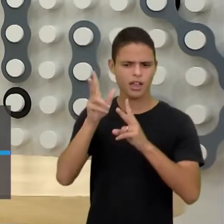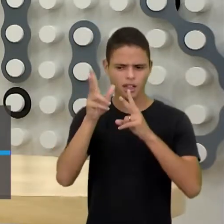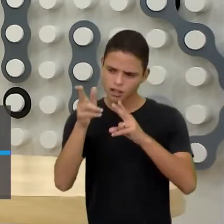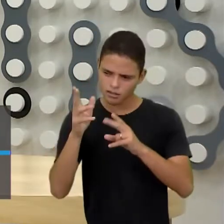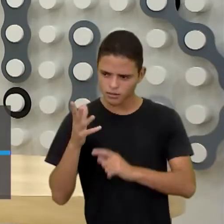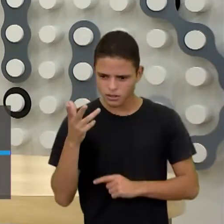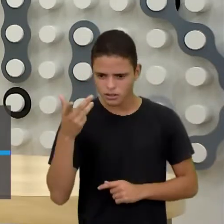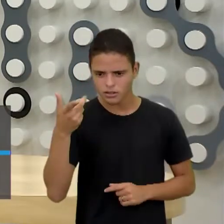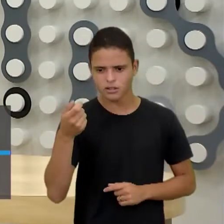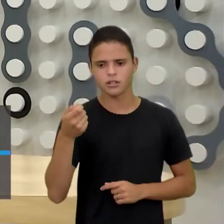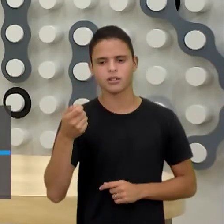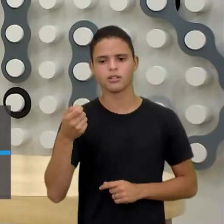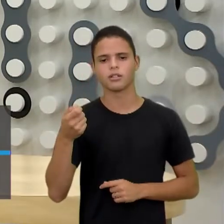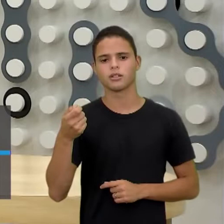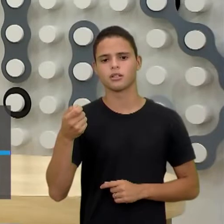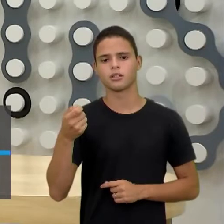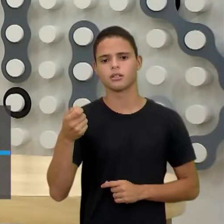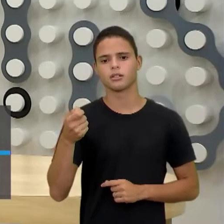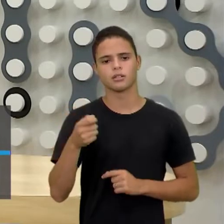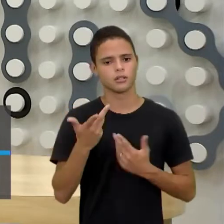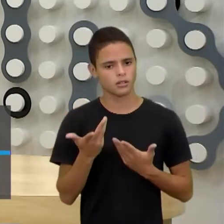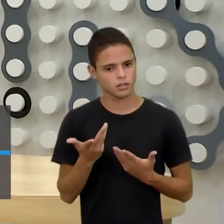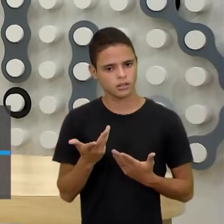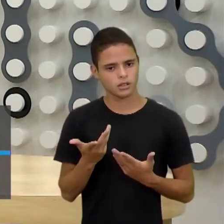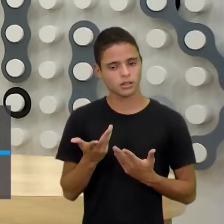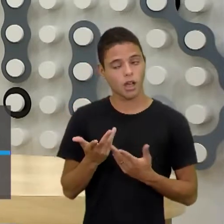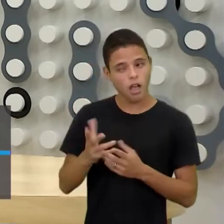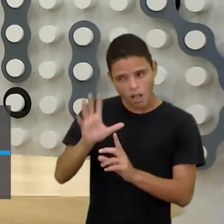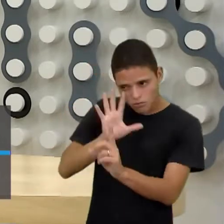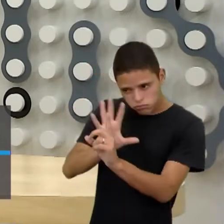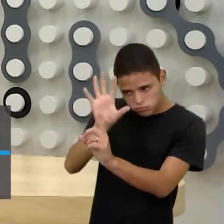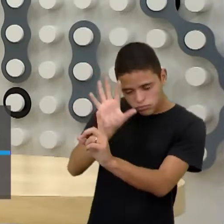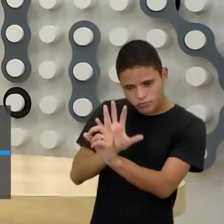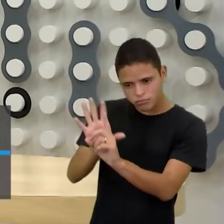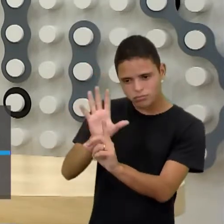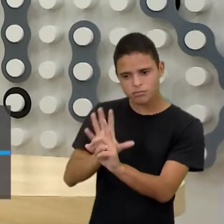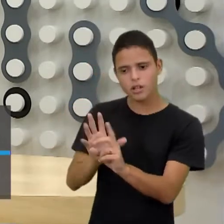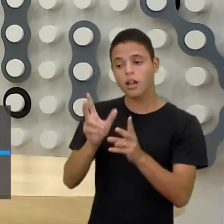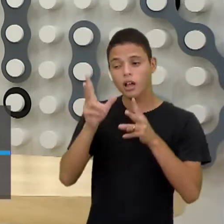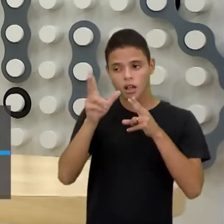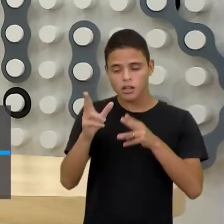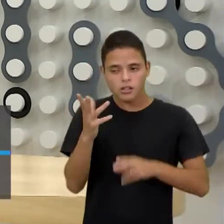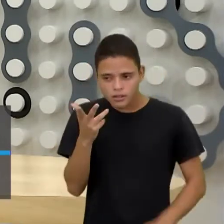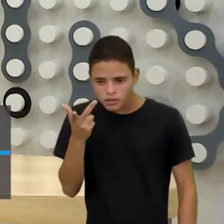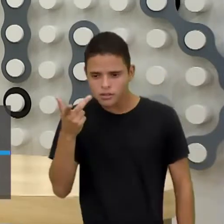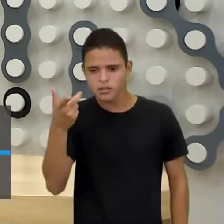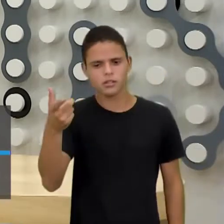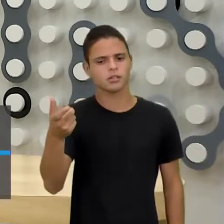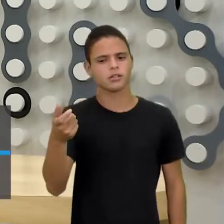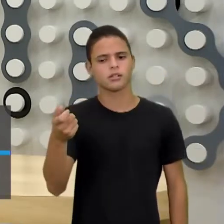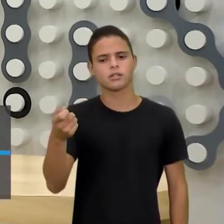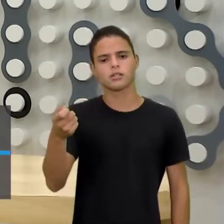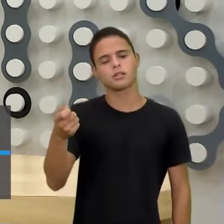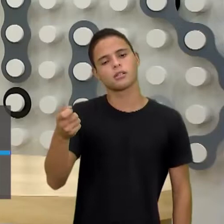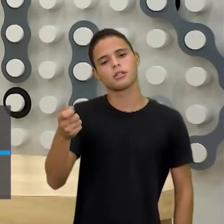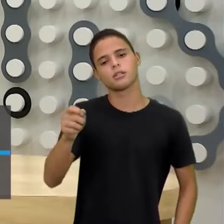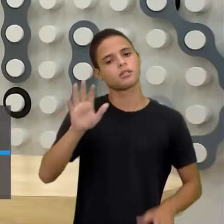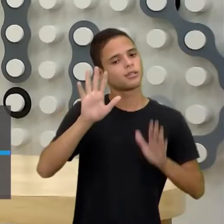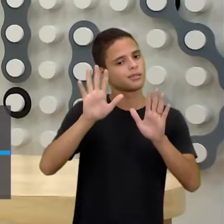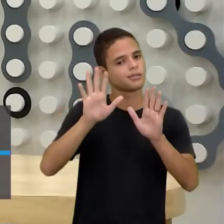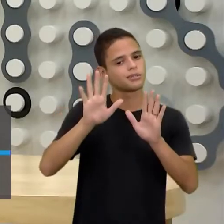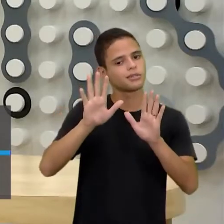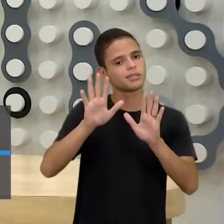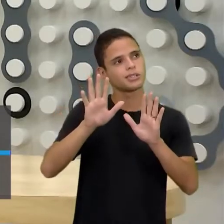Gente, olha só, manipular é um tipo de argumentação? Eu vou te dizer